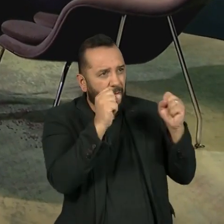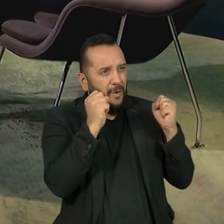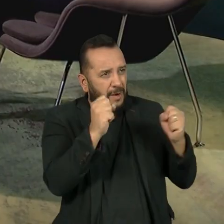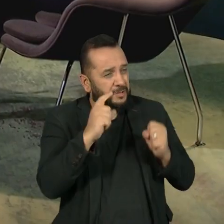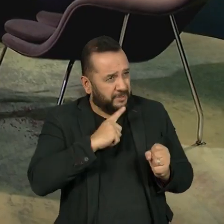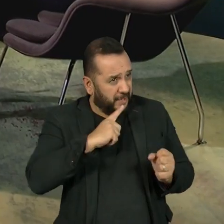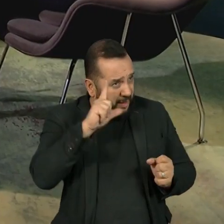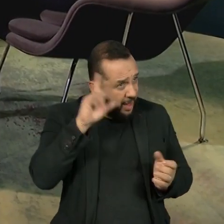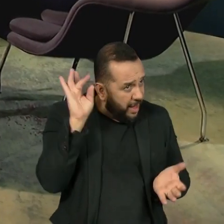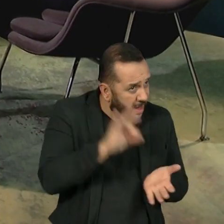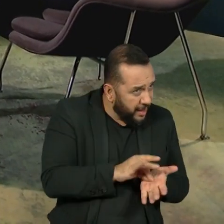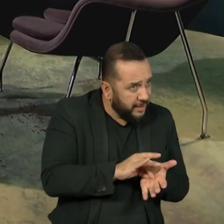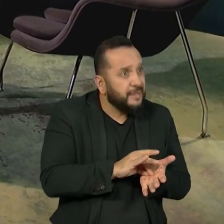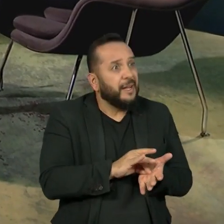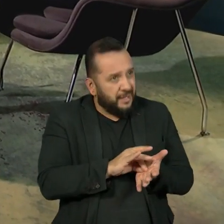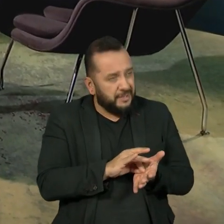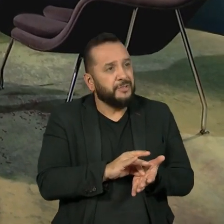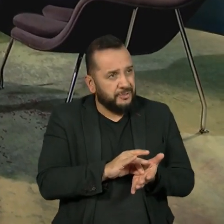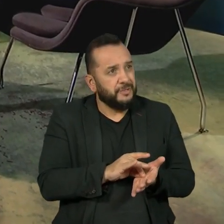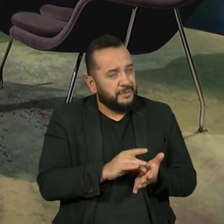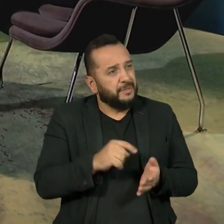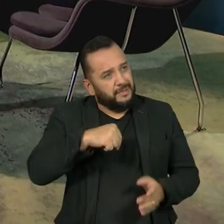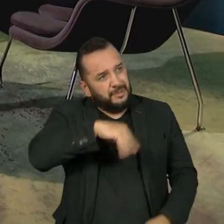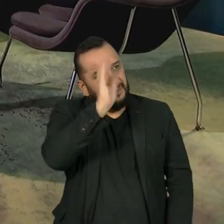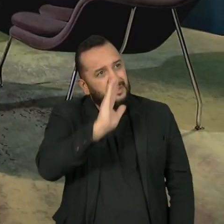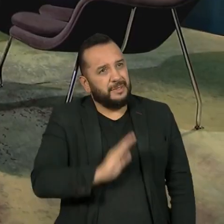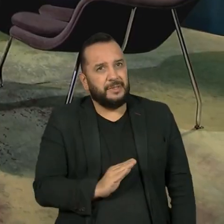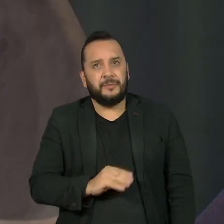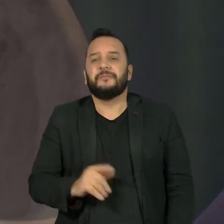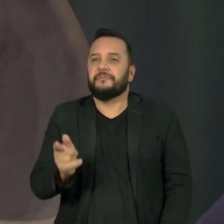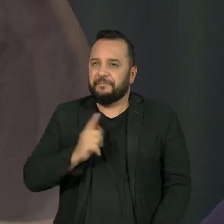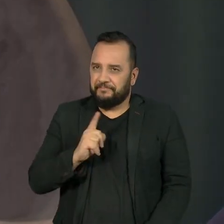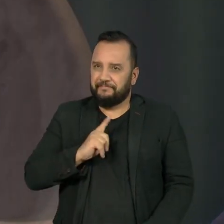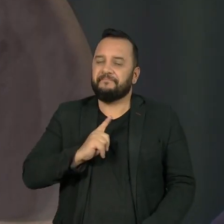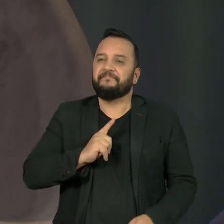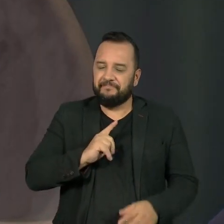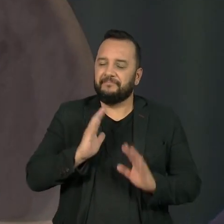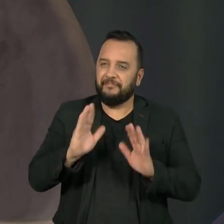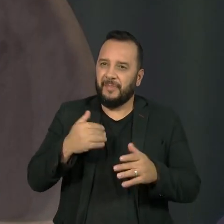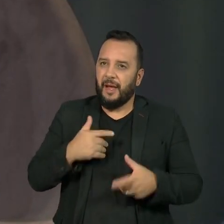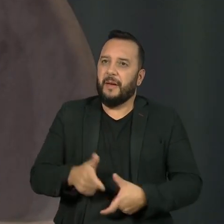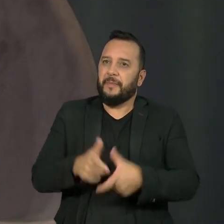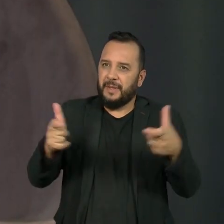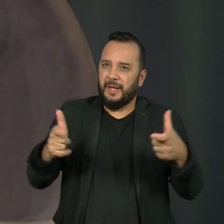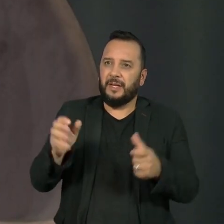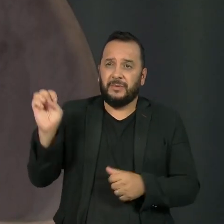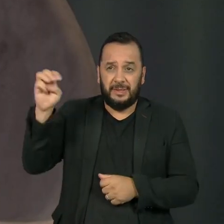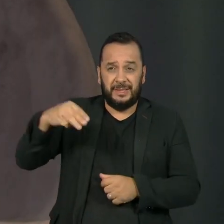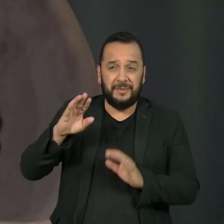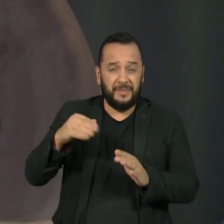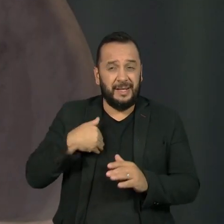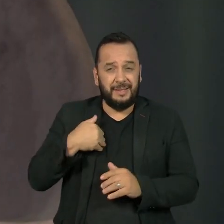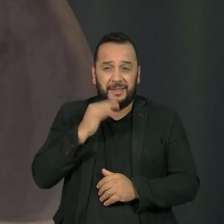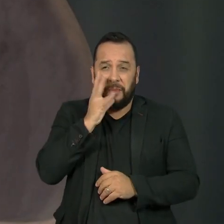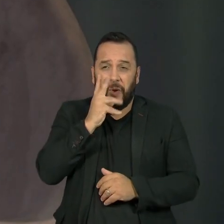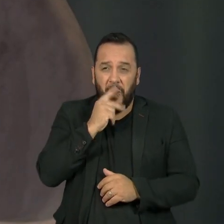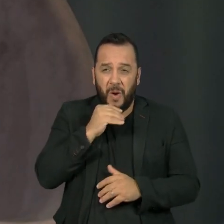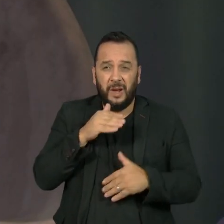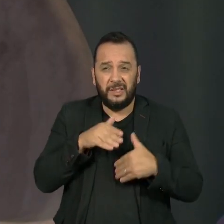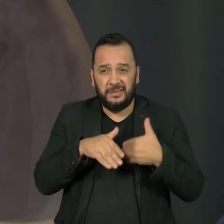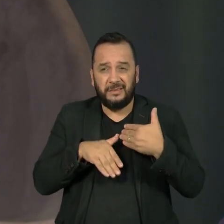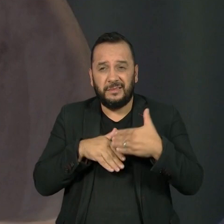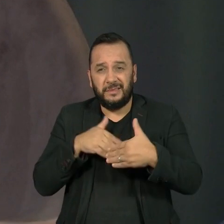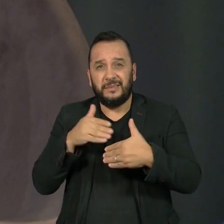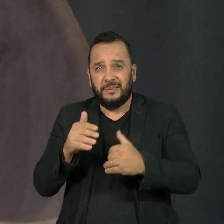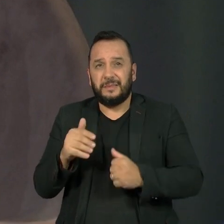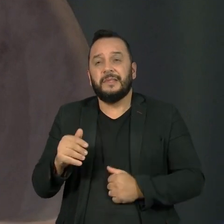uma realidade nessa relação no nosso país? Ela tem se ampliado, sim, mas ainda eu acho que a passos muito lentos. Nós tivemos um